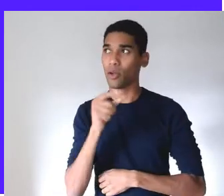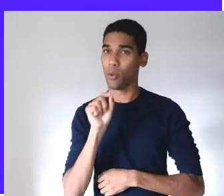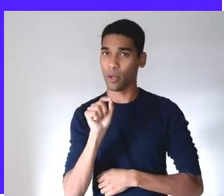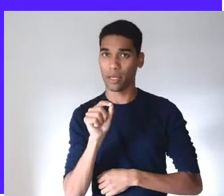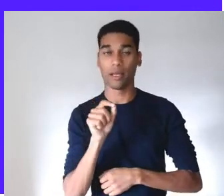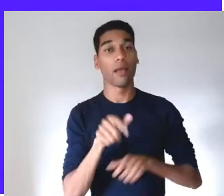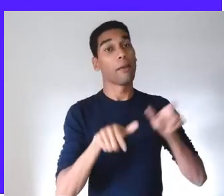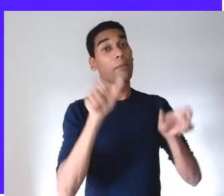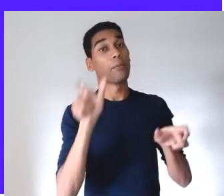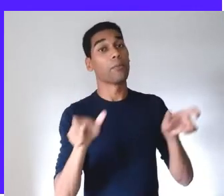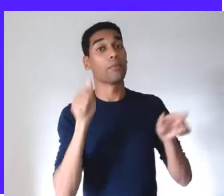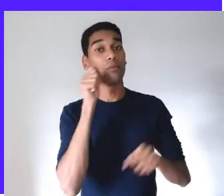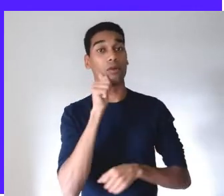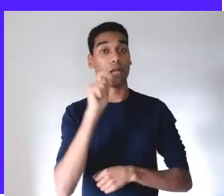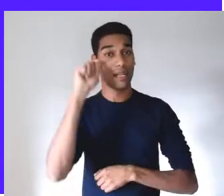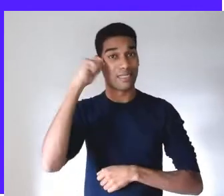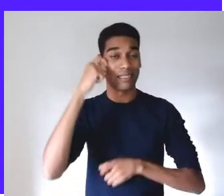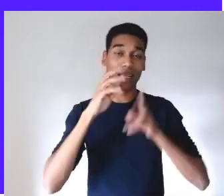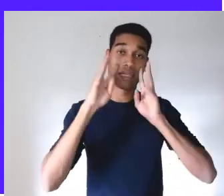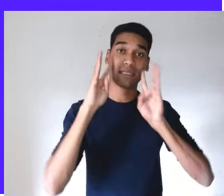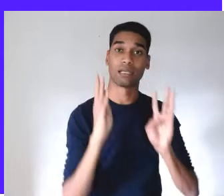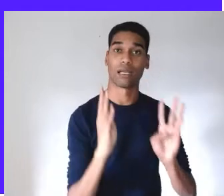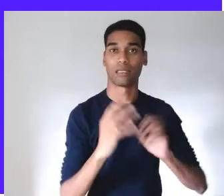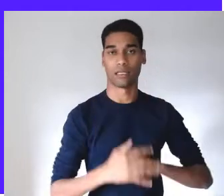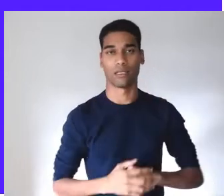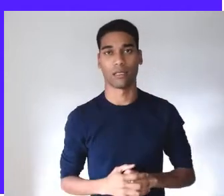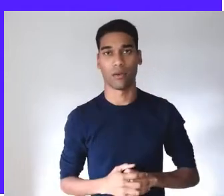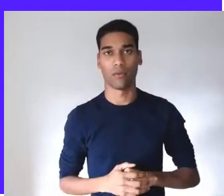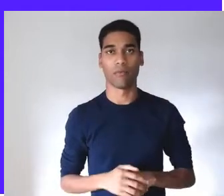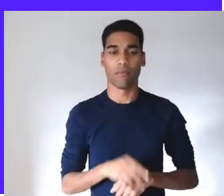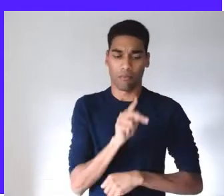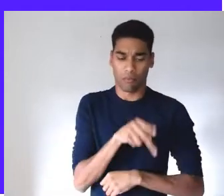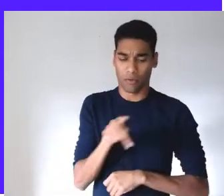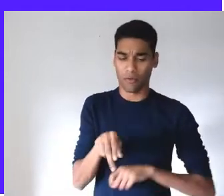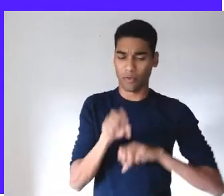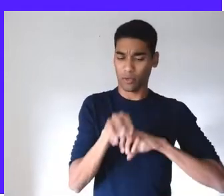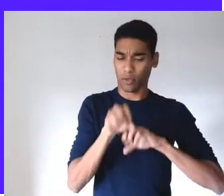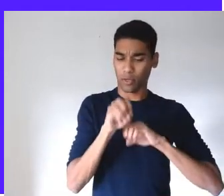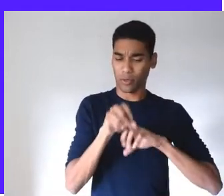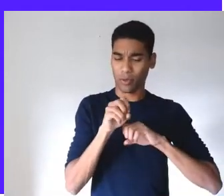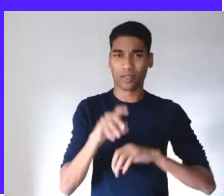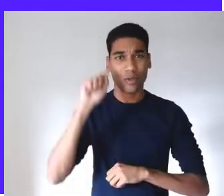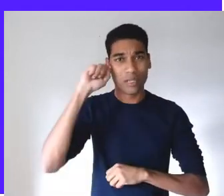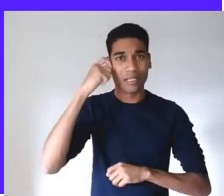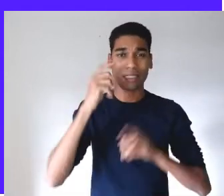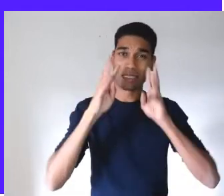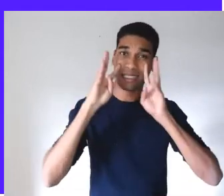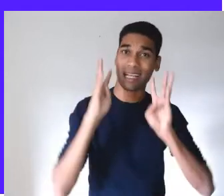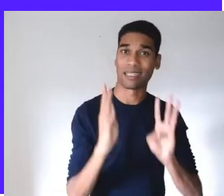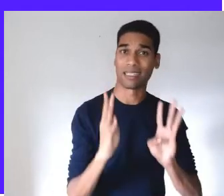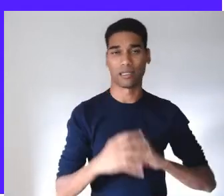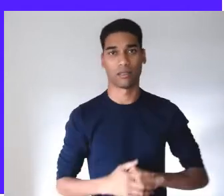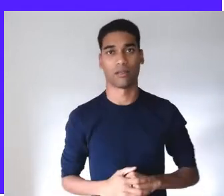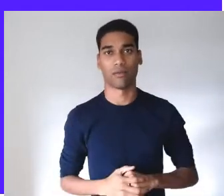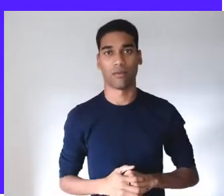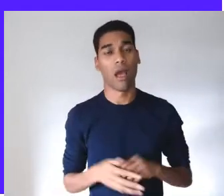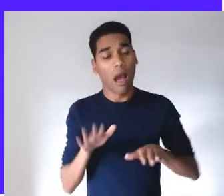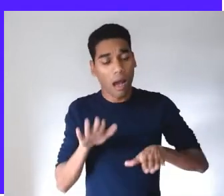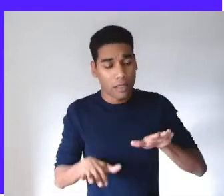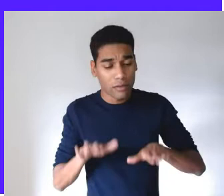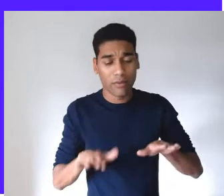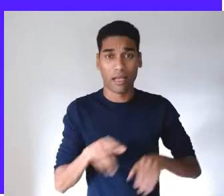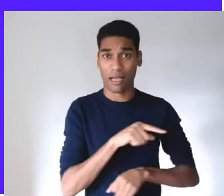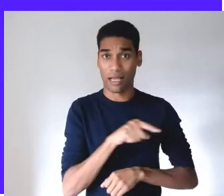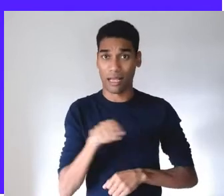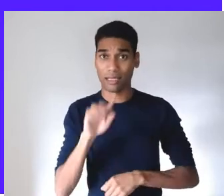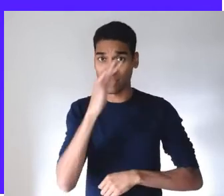mais educadores negros, né? As pessoas não se sentem representadas na imprensa, né? Você tem muitas vozes de